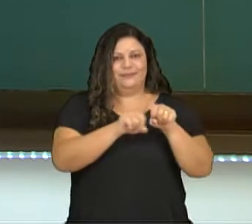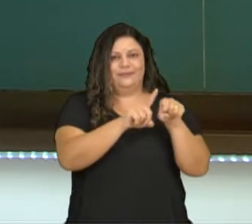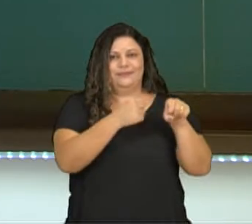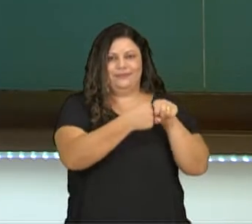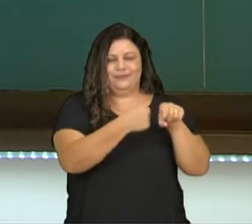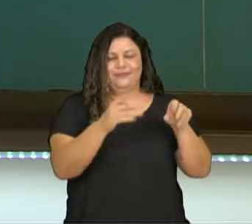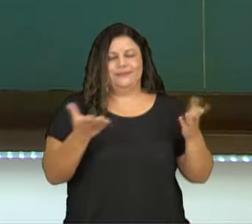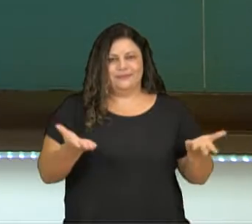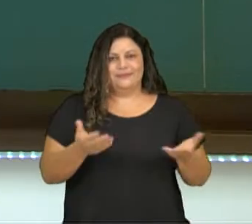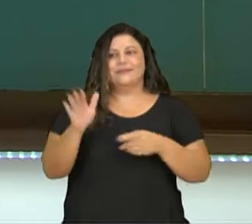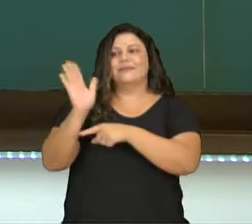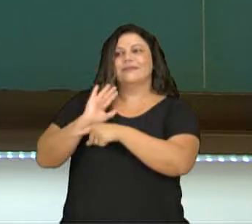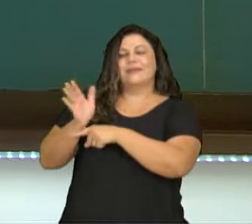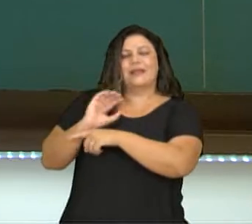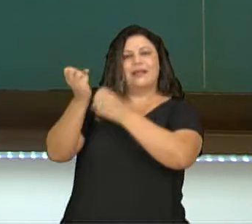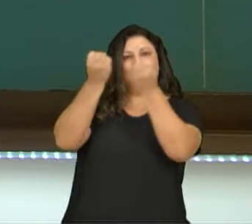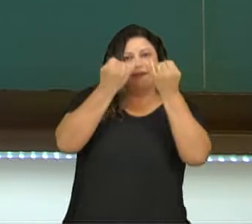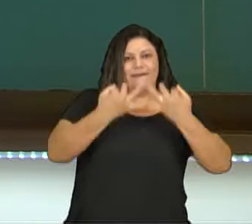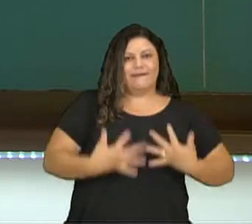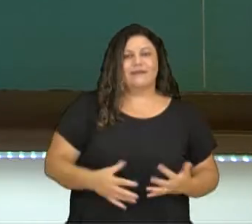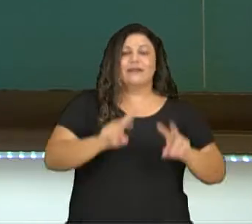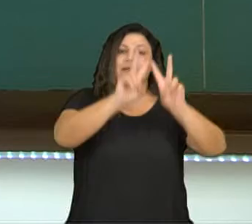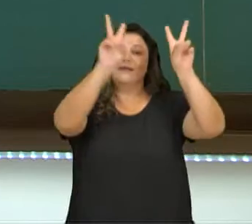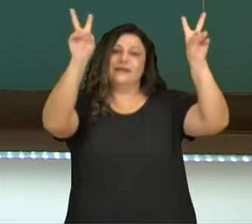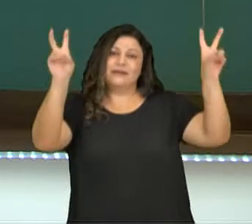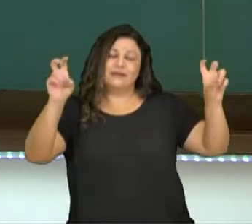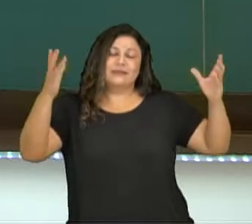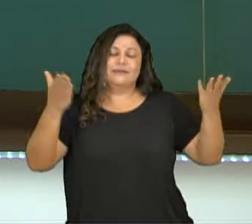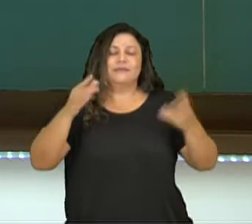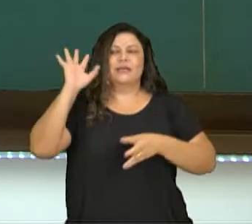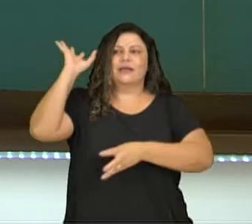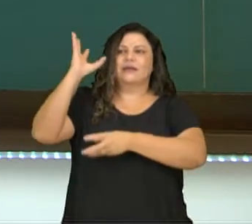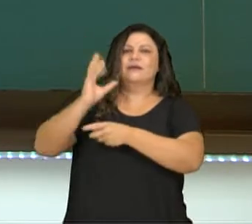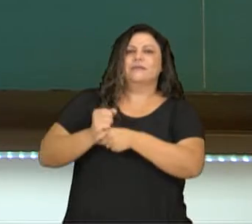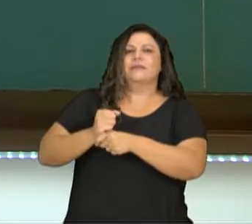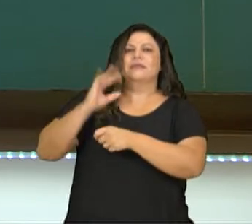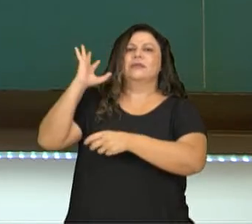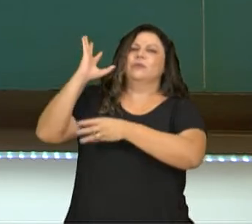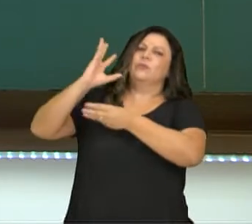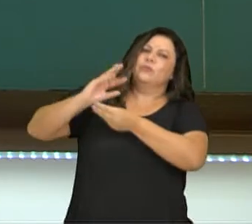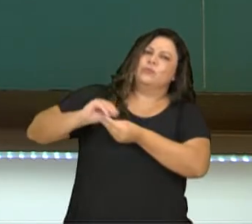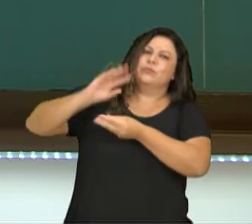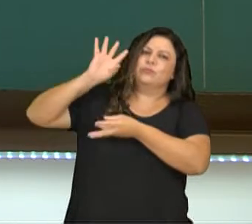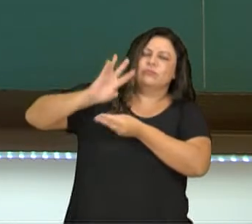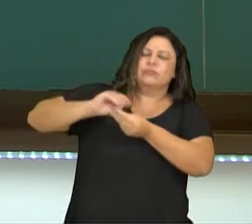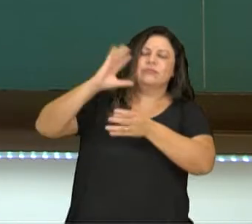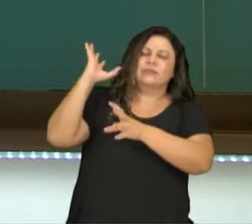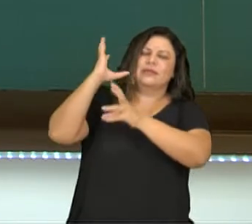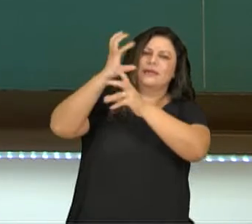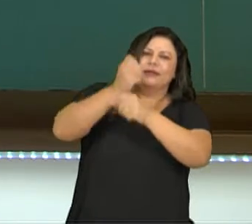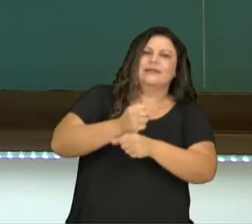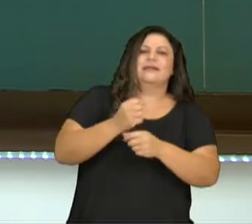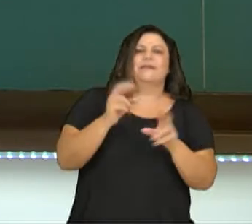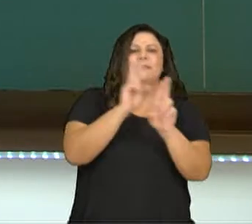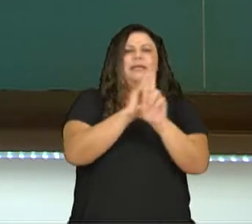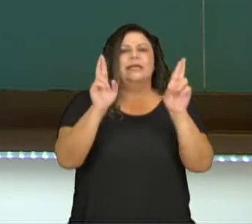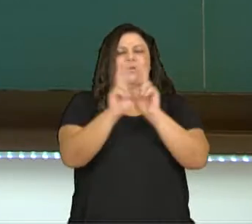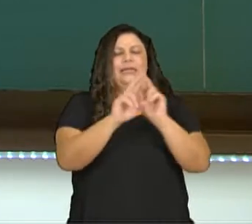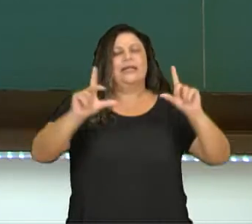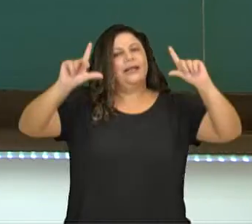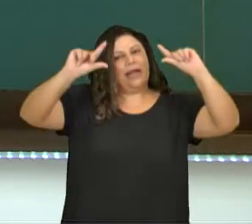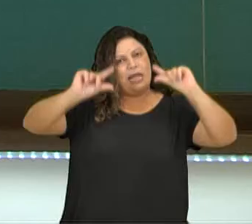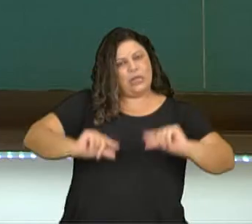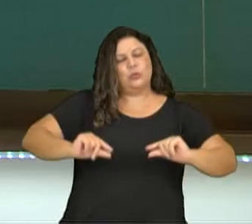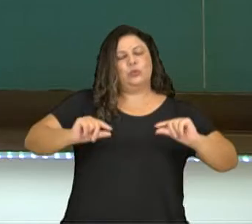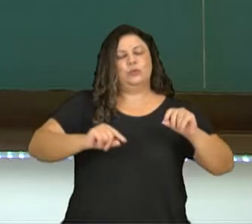Então, neste vídeo nós falamos sobre uma retomada de conteúdos que relacionam aí a redução de ângulos ao